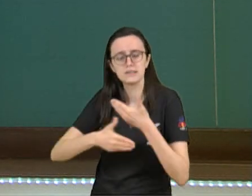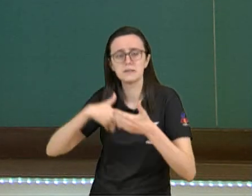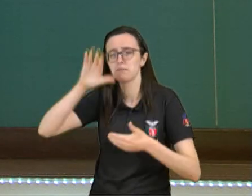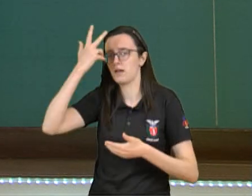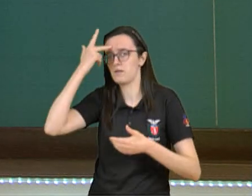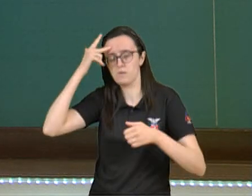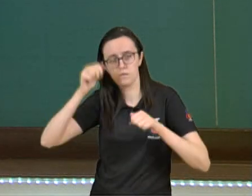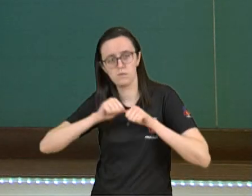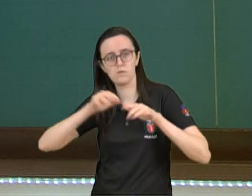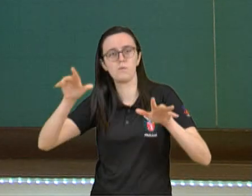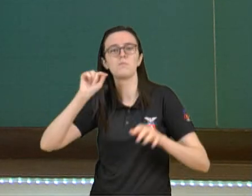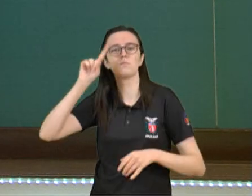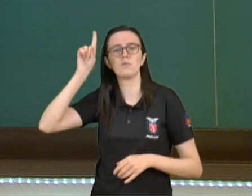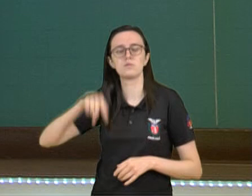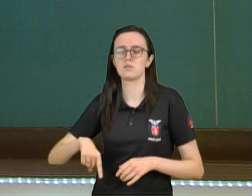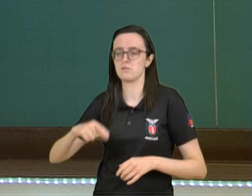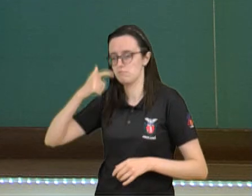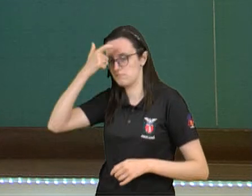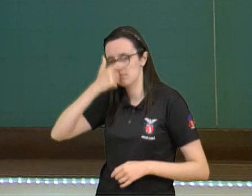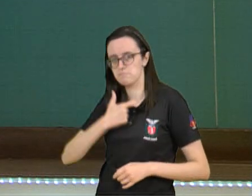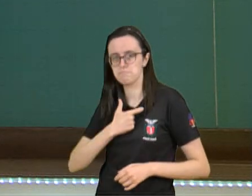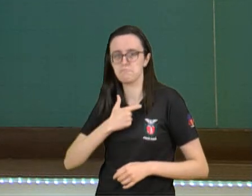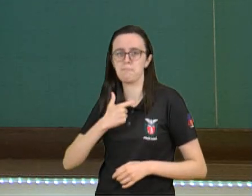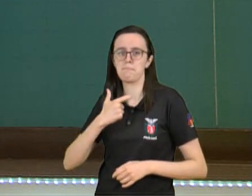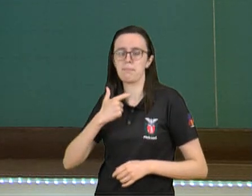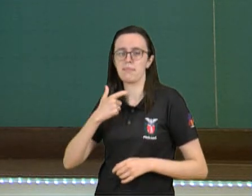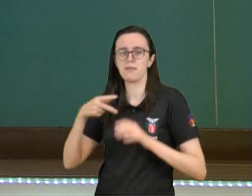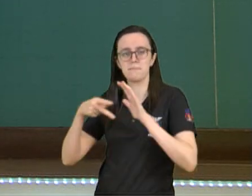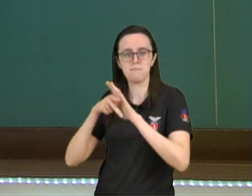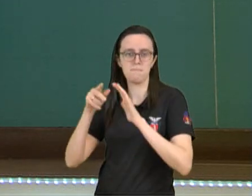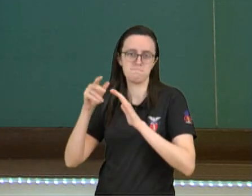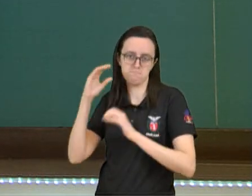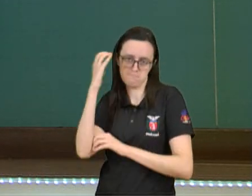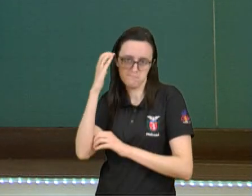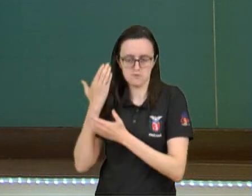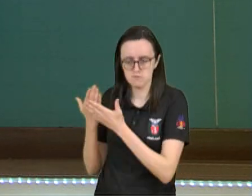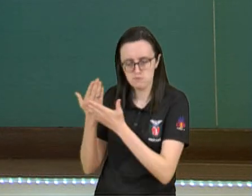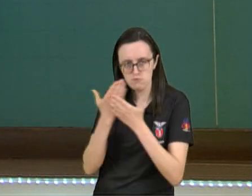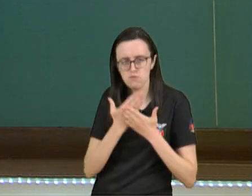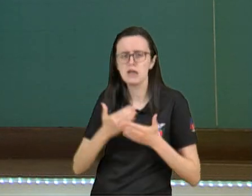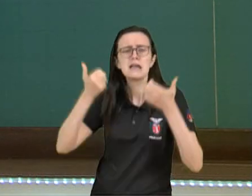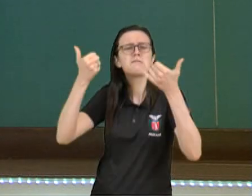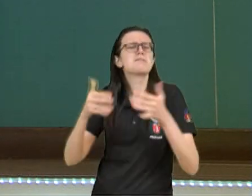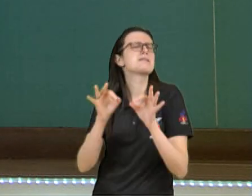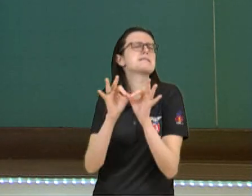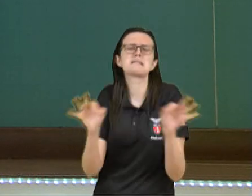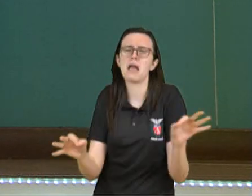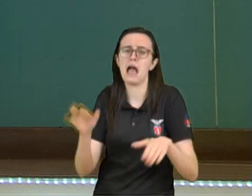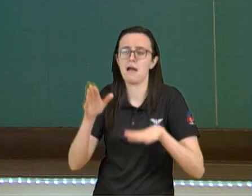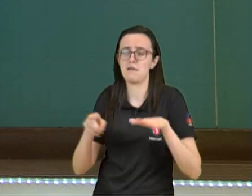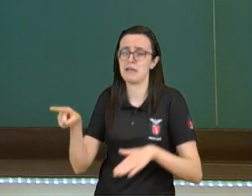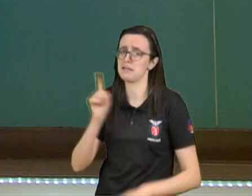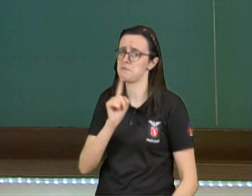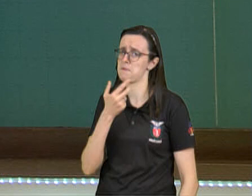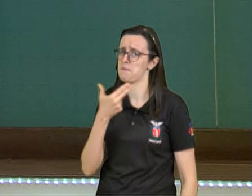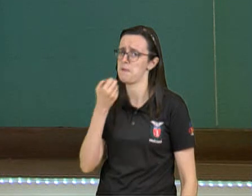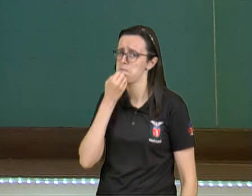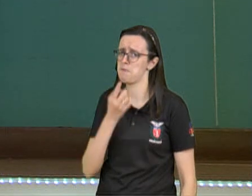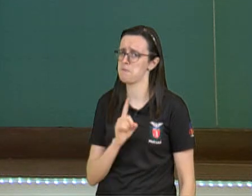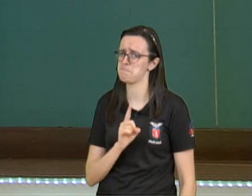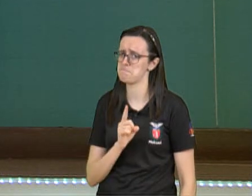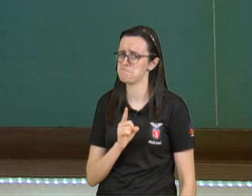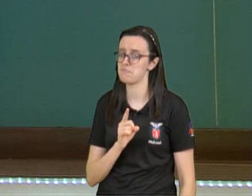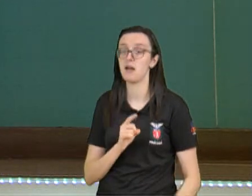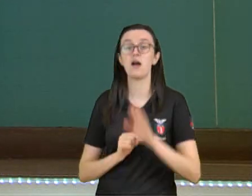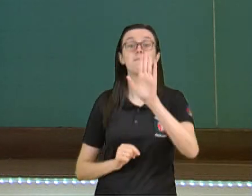comum. De acordo com cientistas, há uma explicação simples, que pode não ser um bom sinal. Antes da gente começar